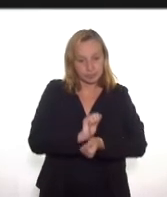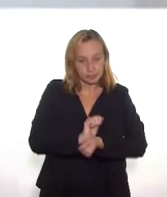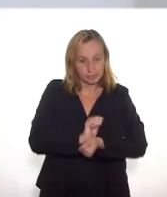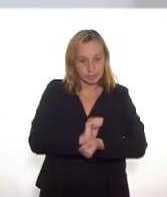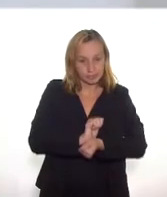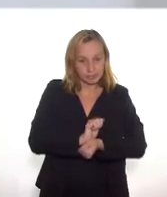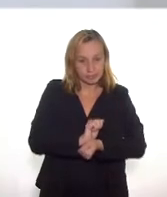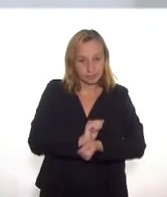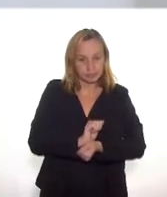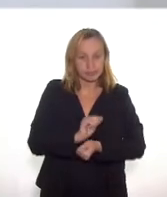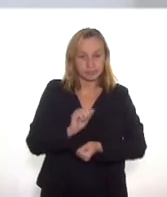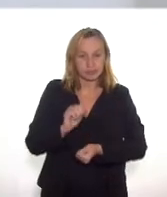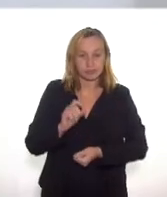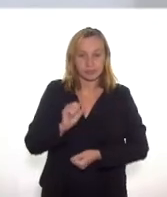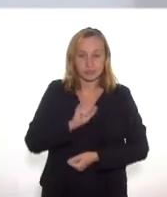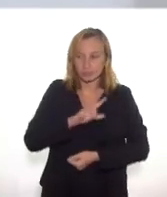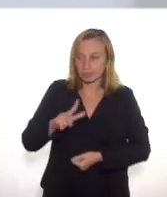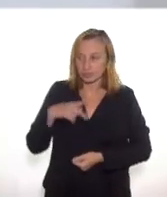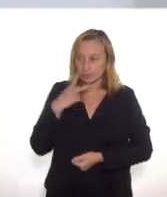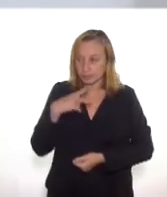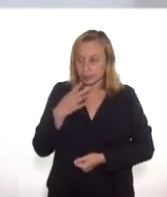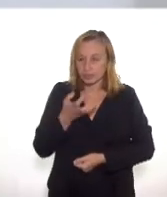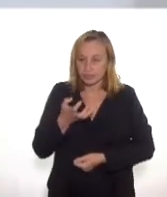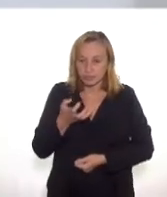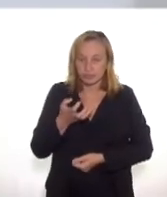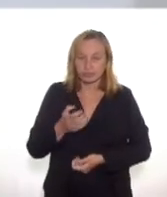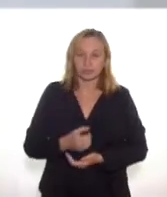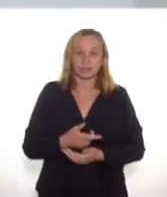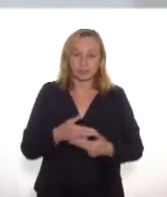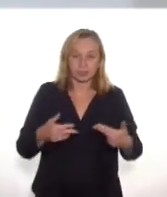a declaração do Samuel, mas eu queria. Eu estou com vários